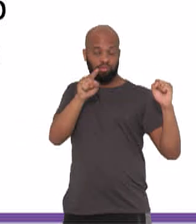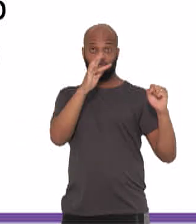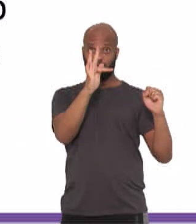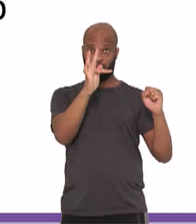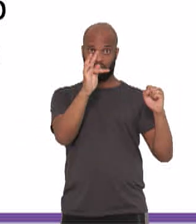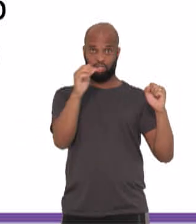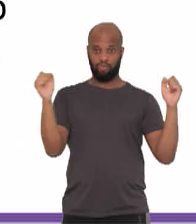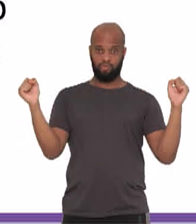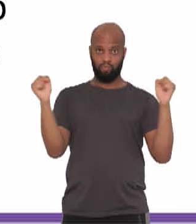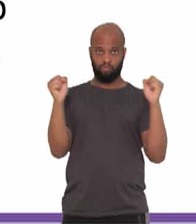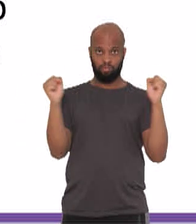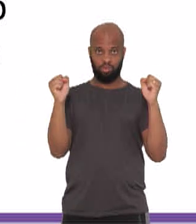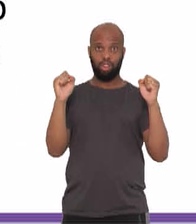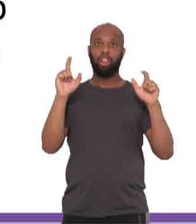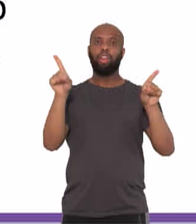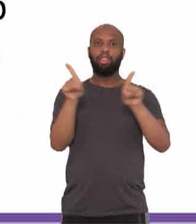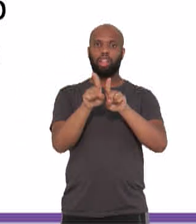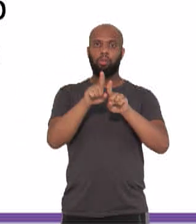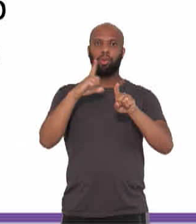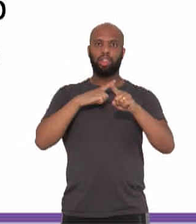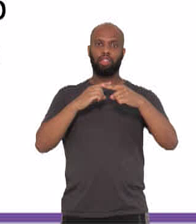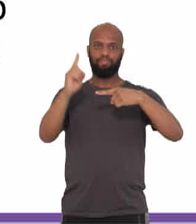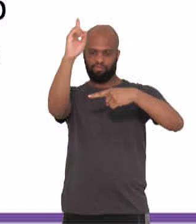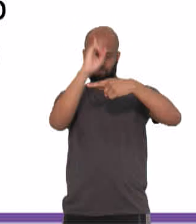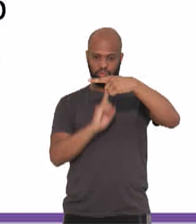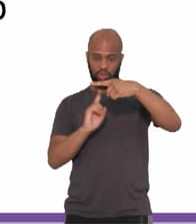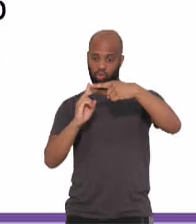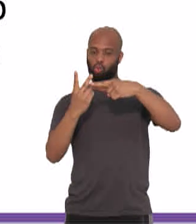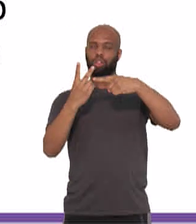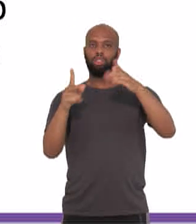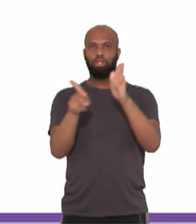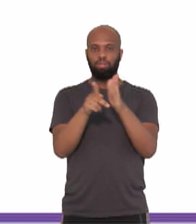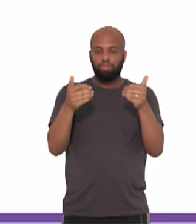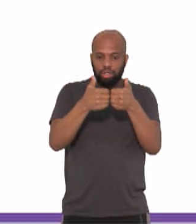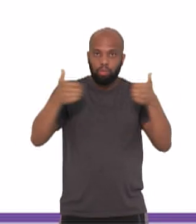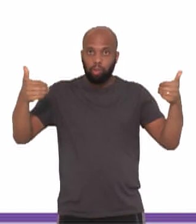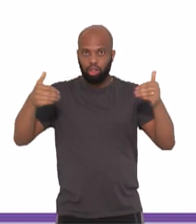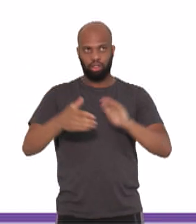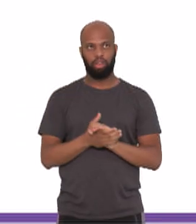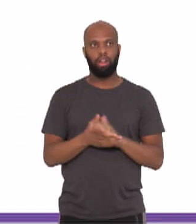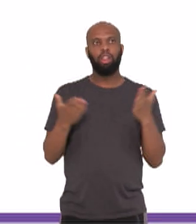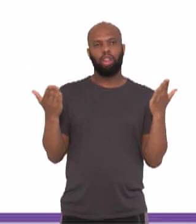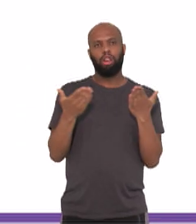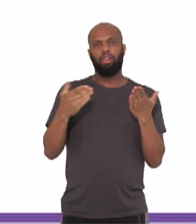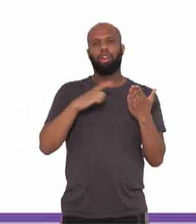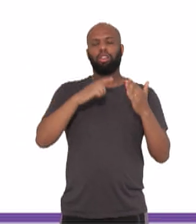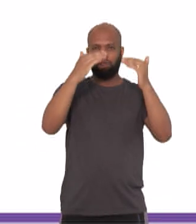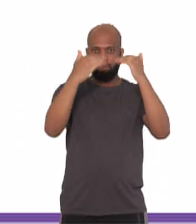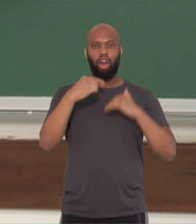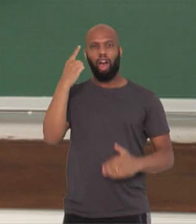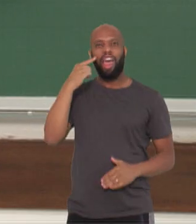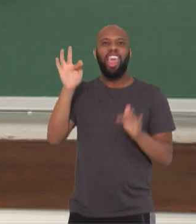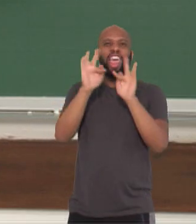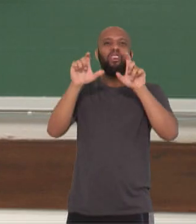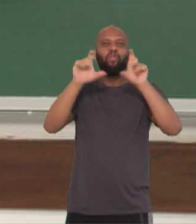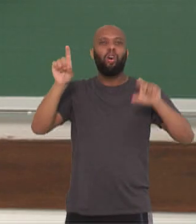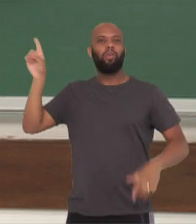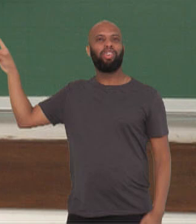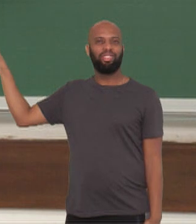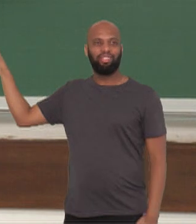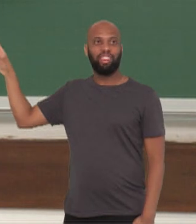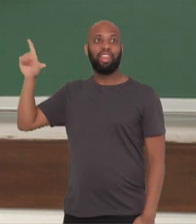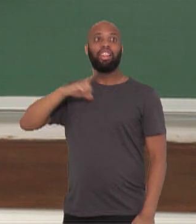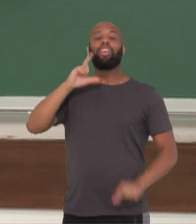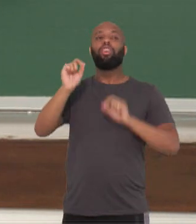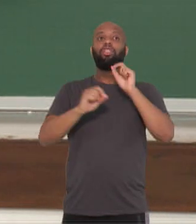e inversa do quadrado da distância que as separa. Então, voltando aqui para o slide anterior, é justamente isso, ó. A